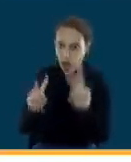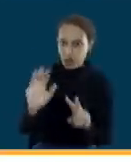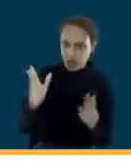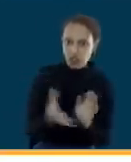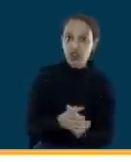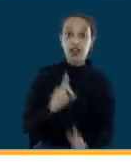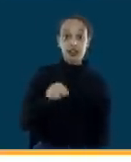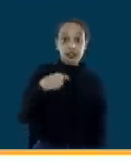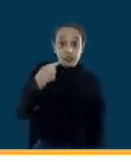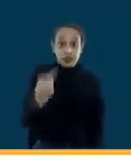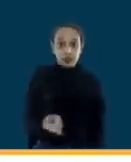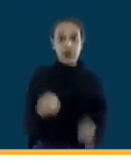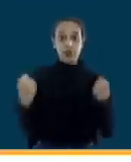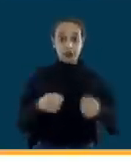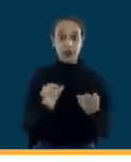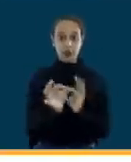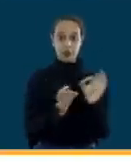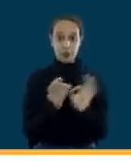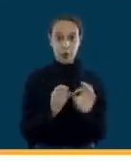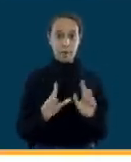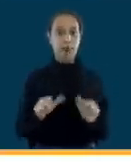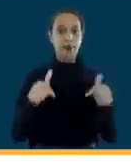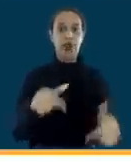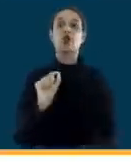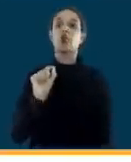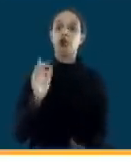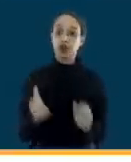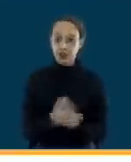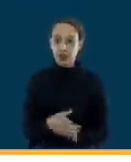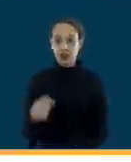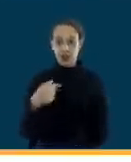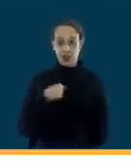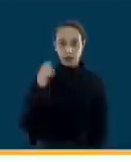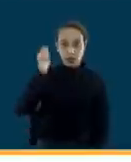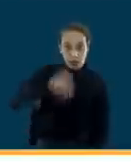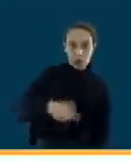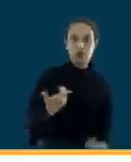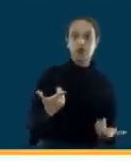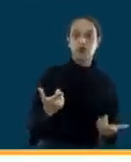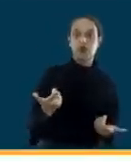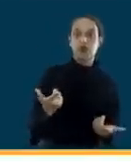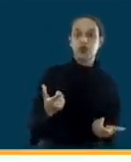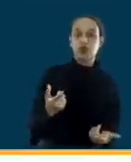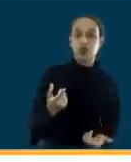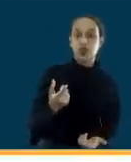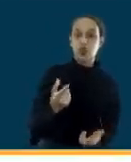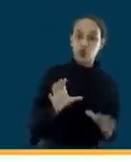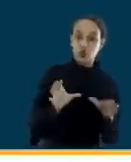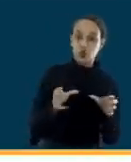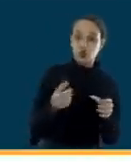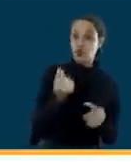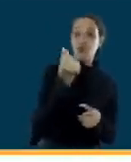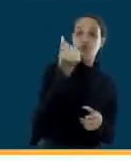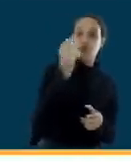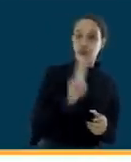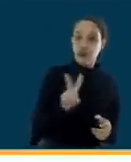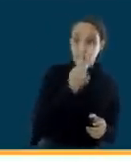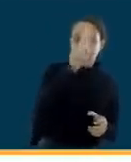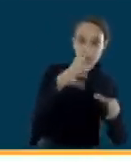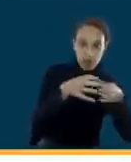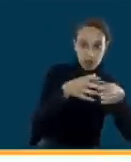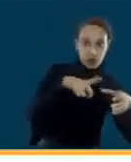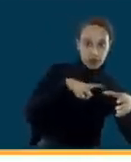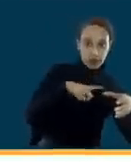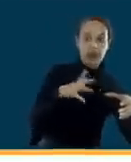fazer o plano de ação. O que é o plano de ação? Eu tenho uma capacidade orçamentária. Nessa minha capacidade orçamentária, eu vou operar o inciso